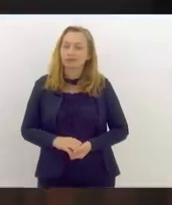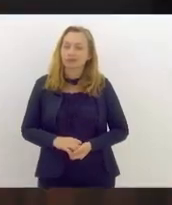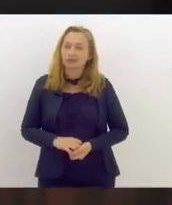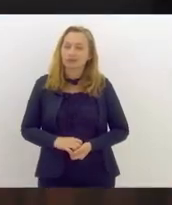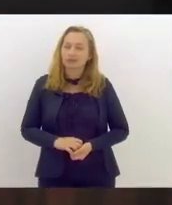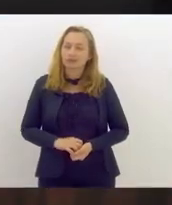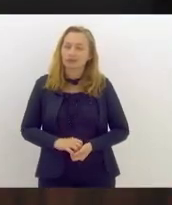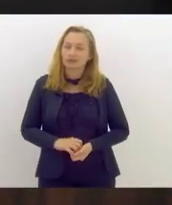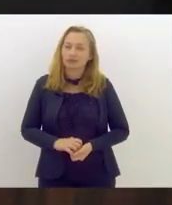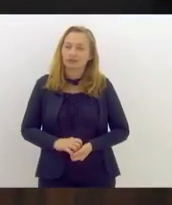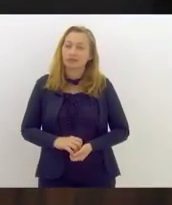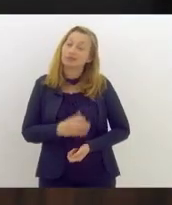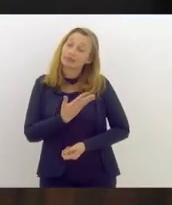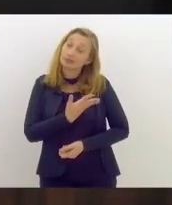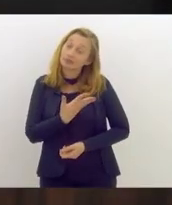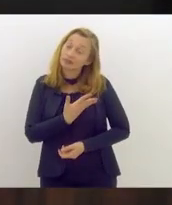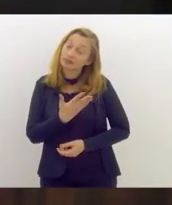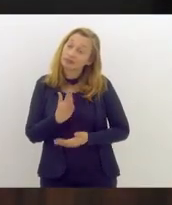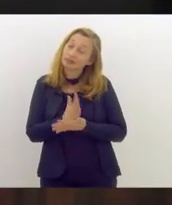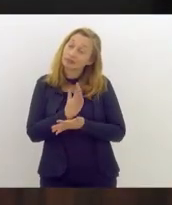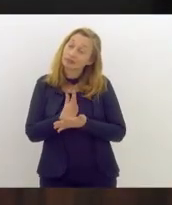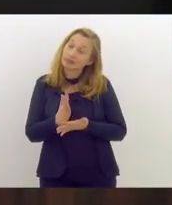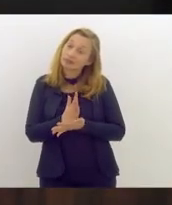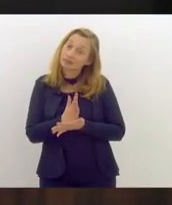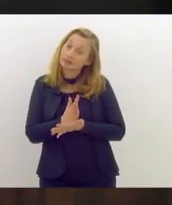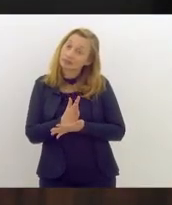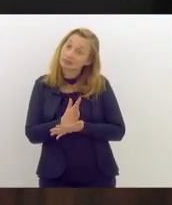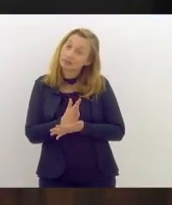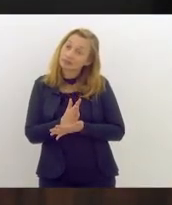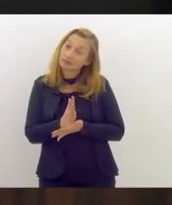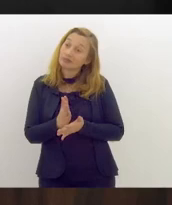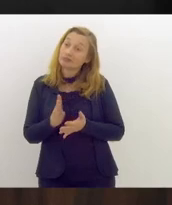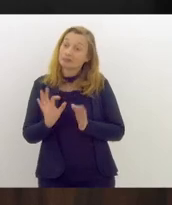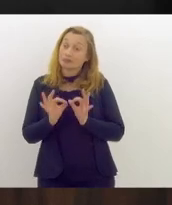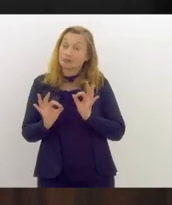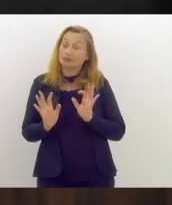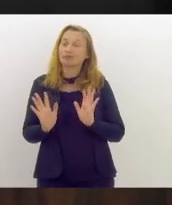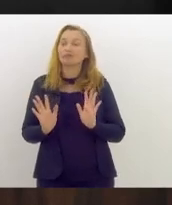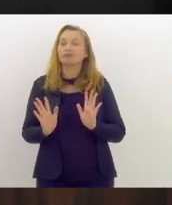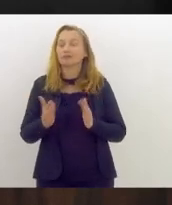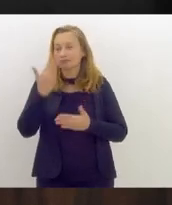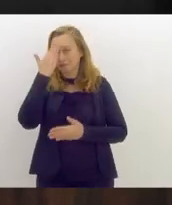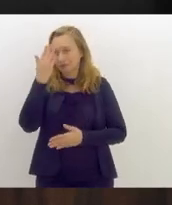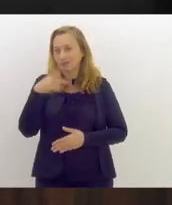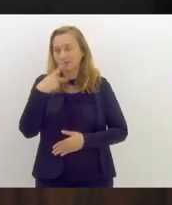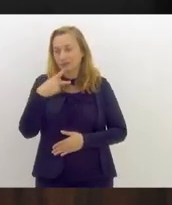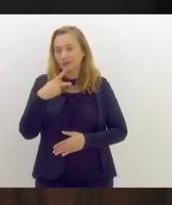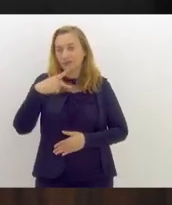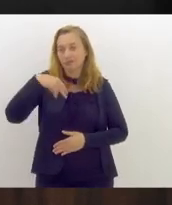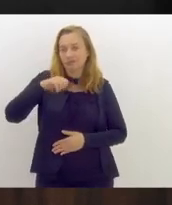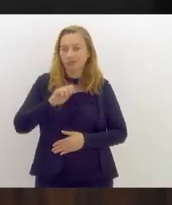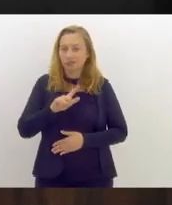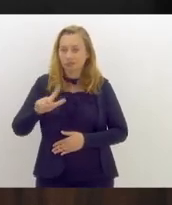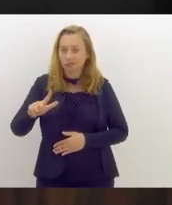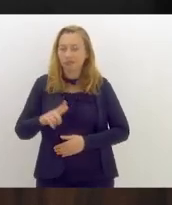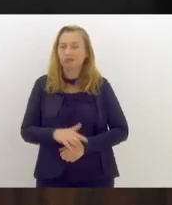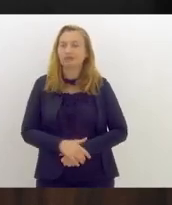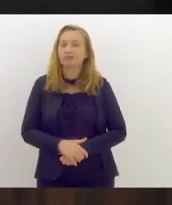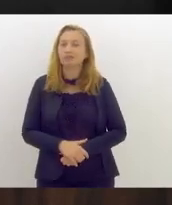os amigos às vezes exageram né eu quero agradecer as palavras do Noel